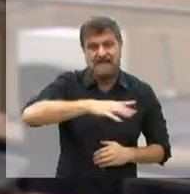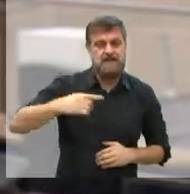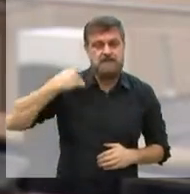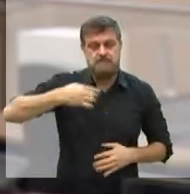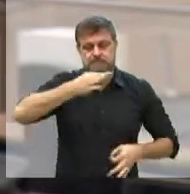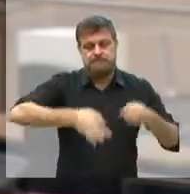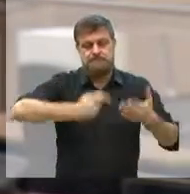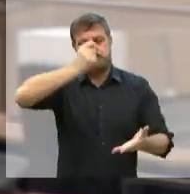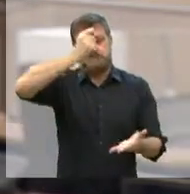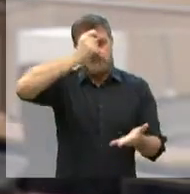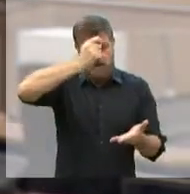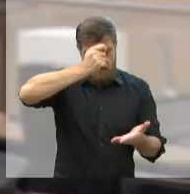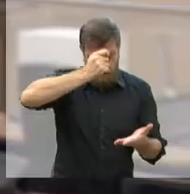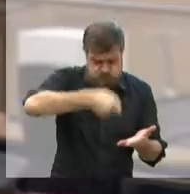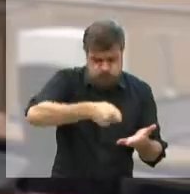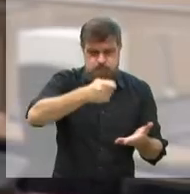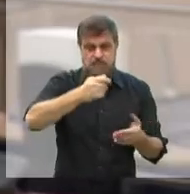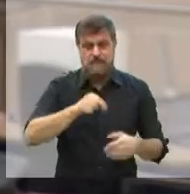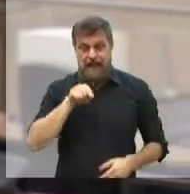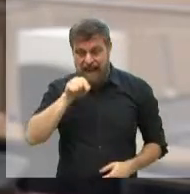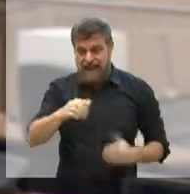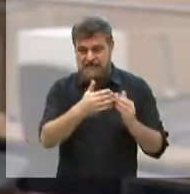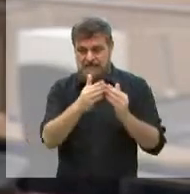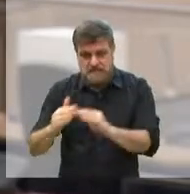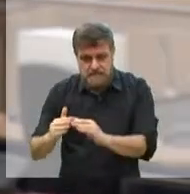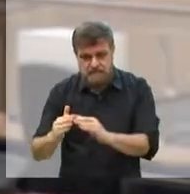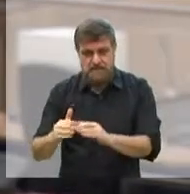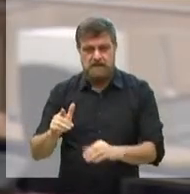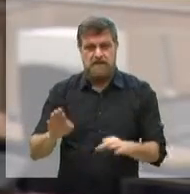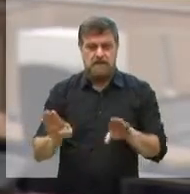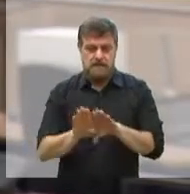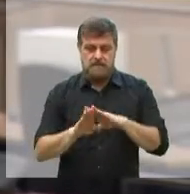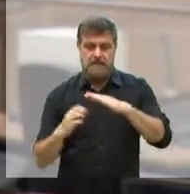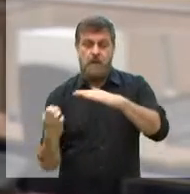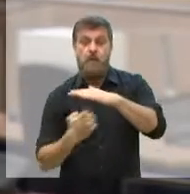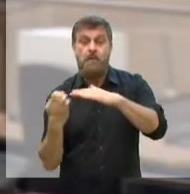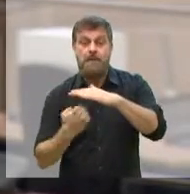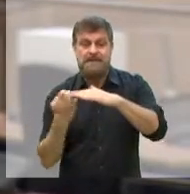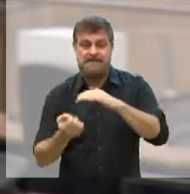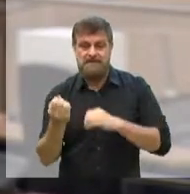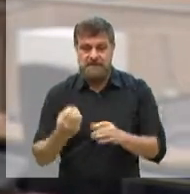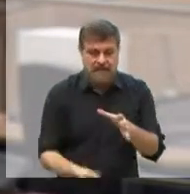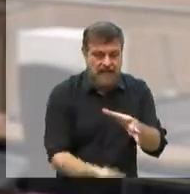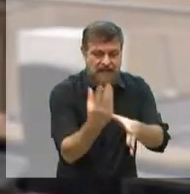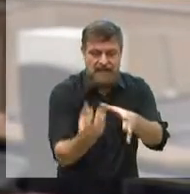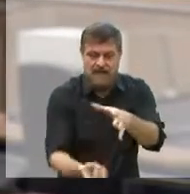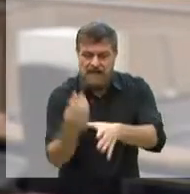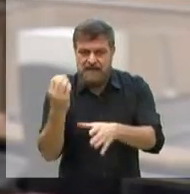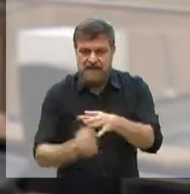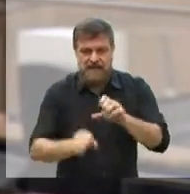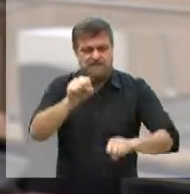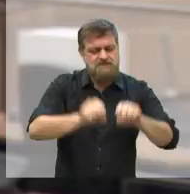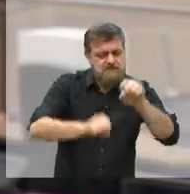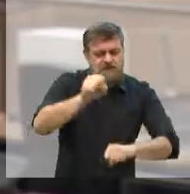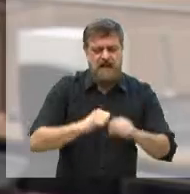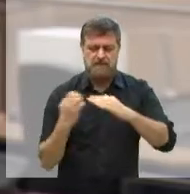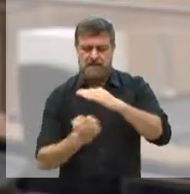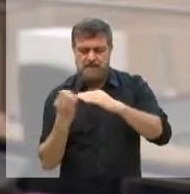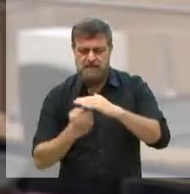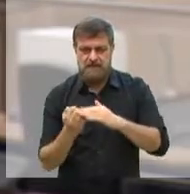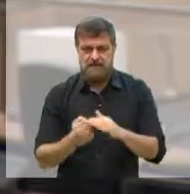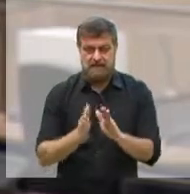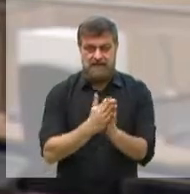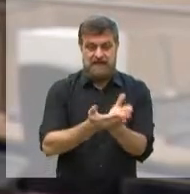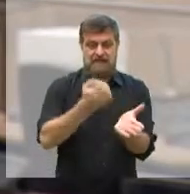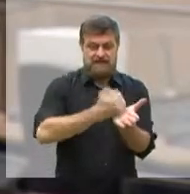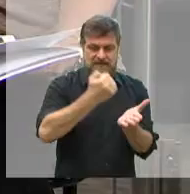jurídica ao cidadão lá na favela e ao empresário que quer trazer empresas para a nossa cidade e oferecer